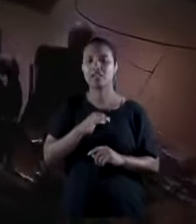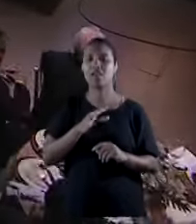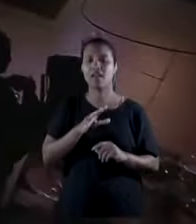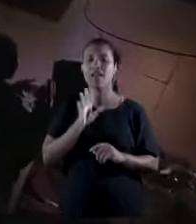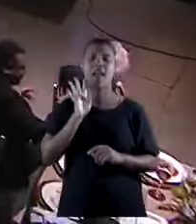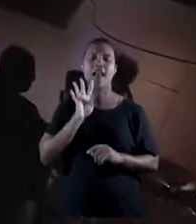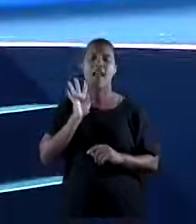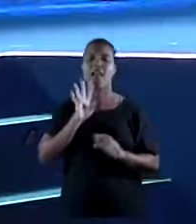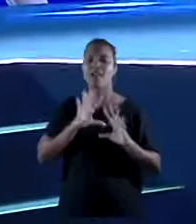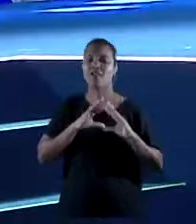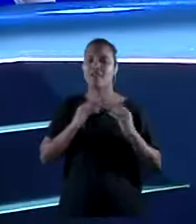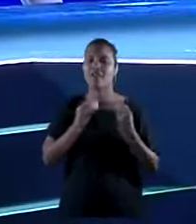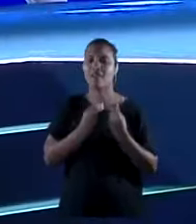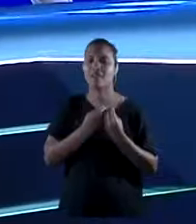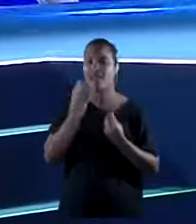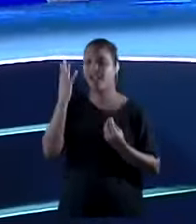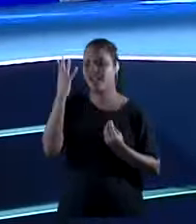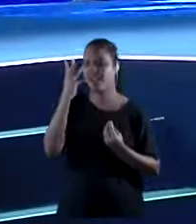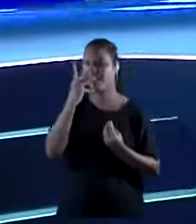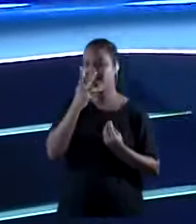toda, lindos.